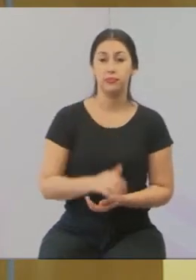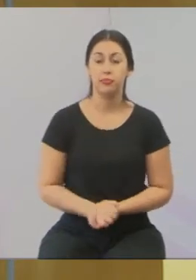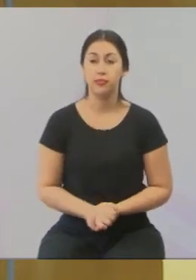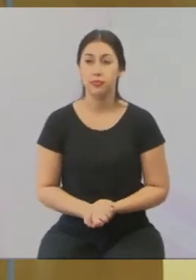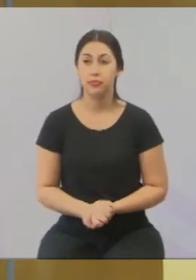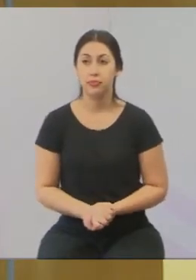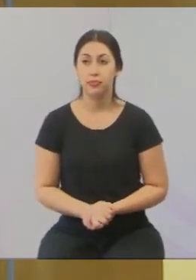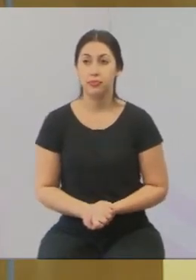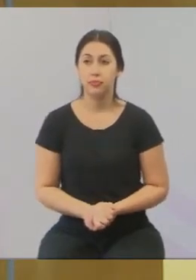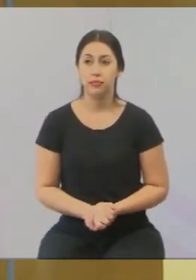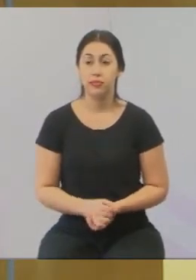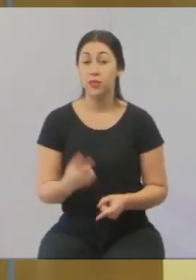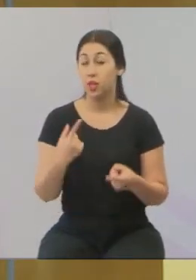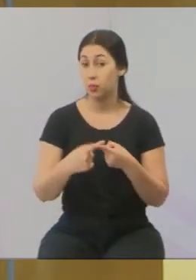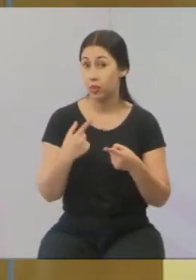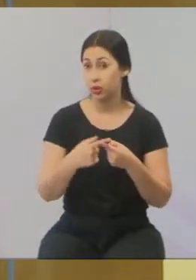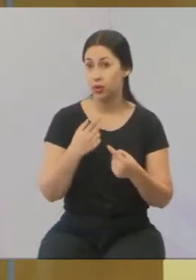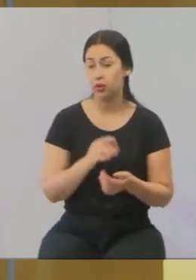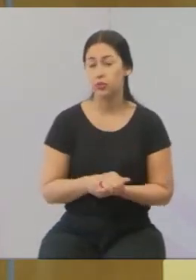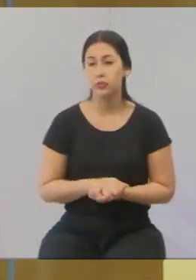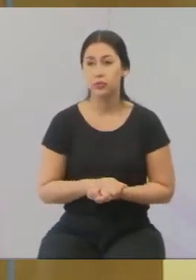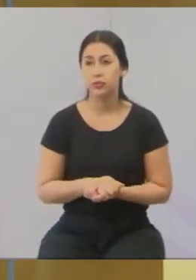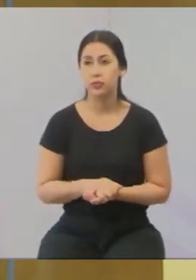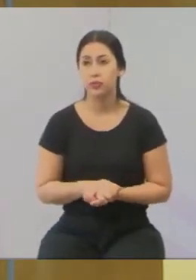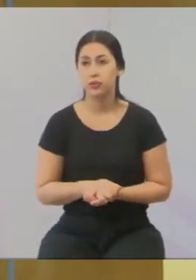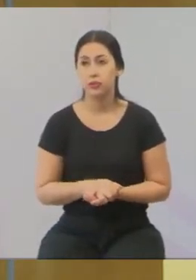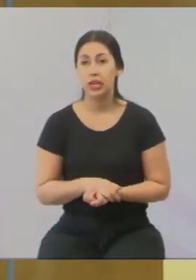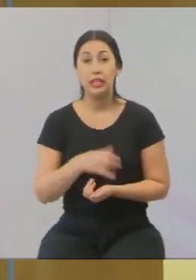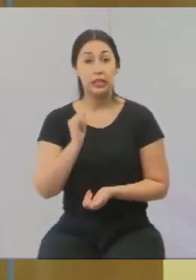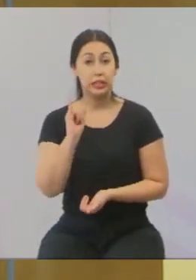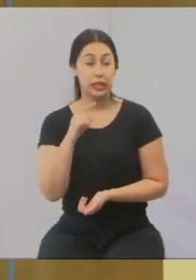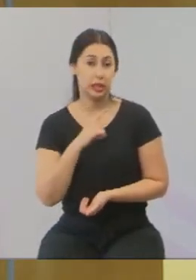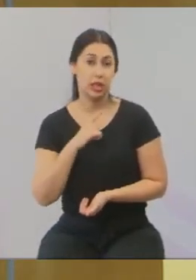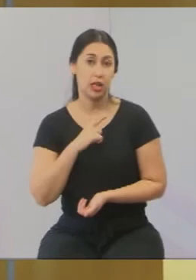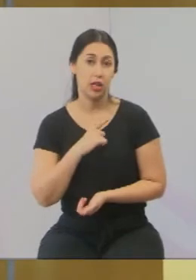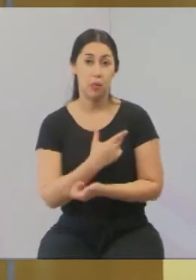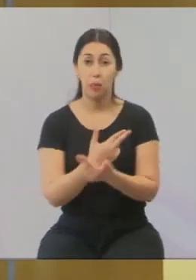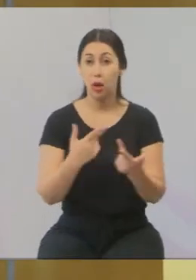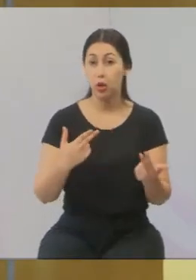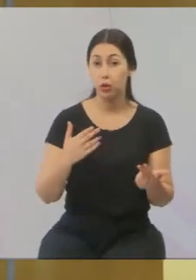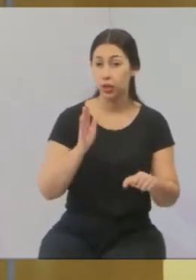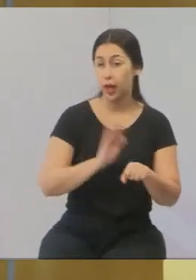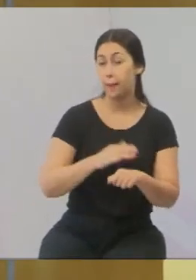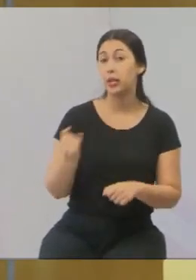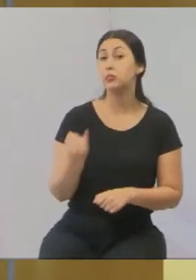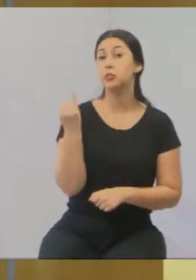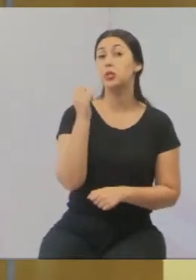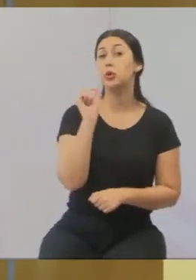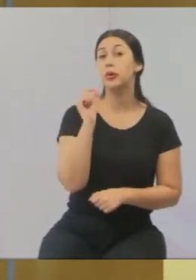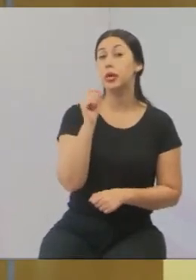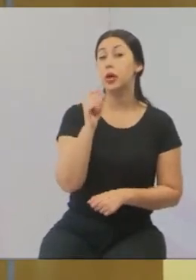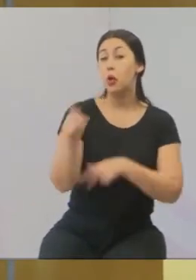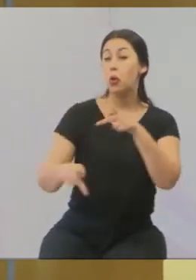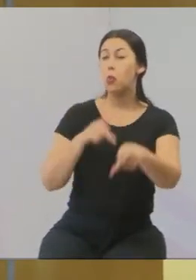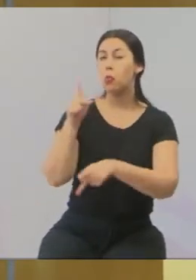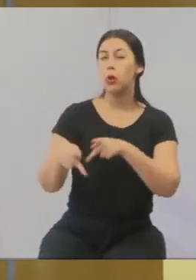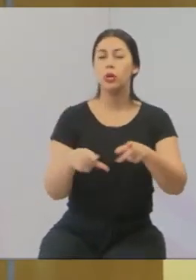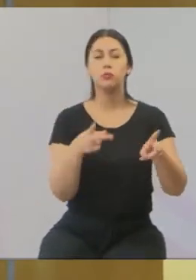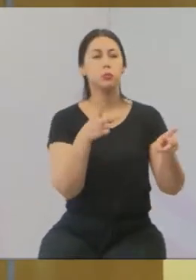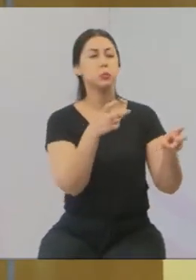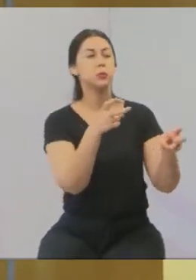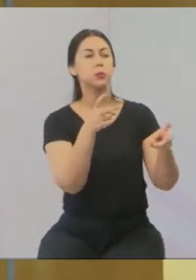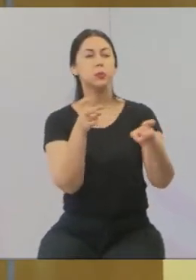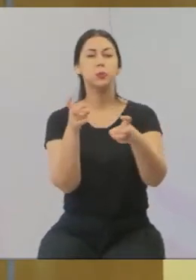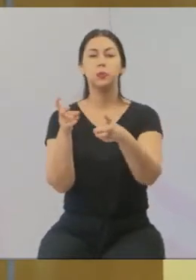seguinte: se tem uma coisa que para mim é muito mais eficiente do que o Tribunal de Contas, é a população, é o sentimento